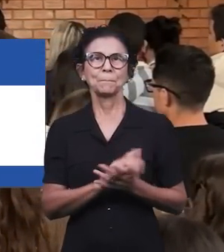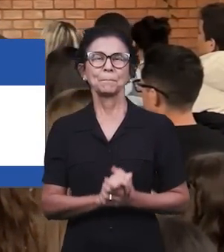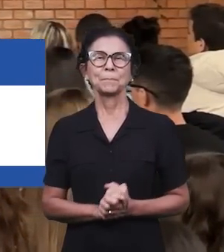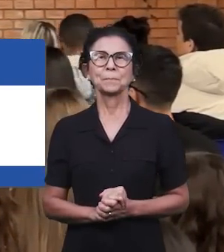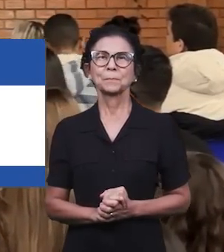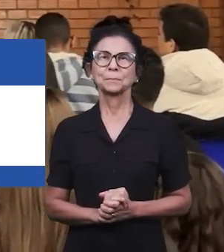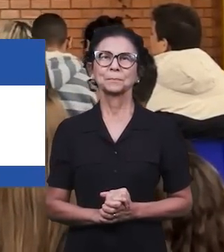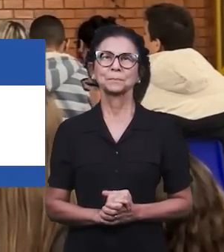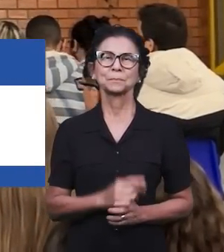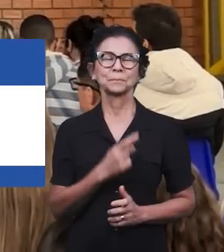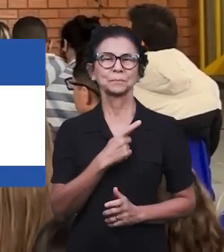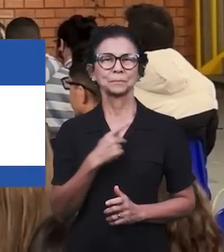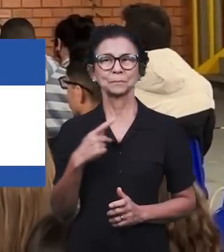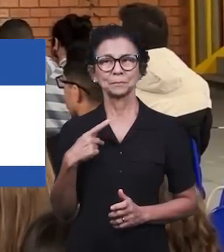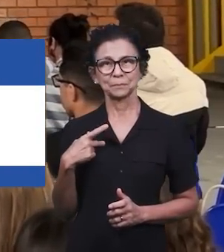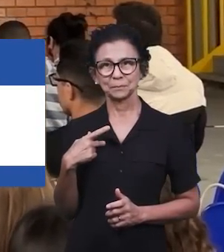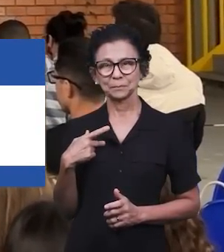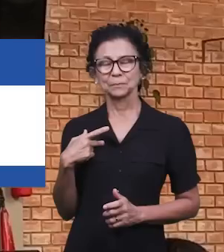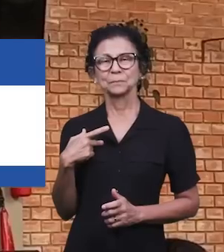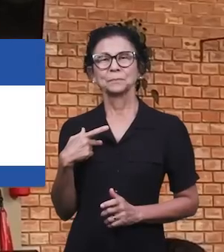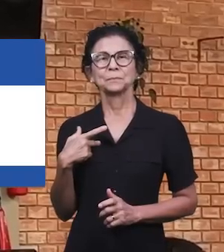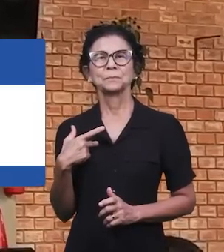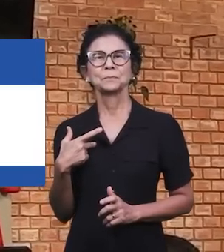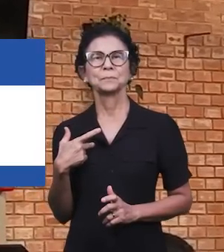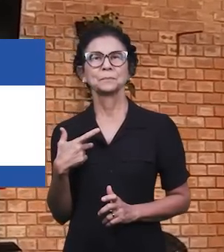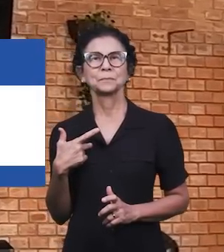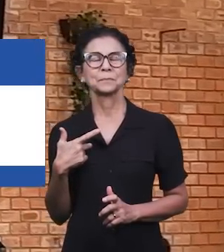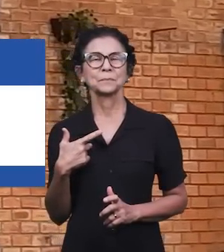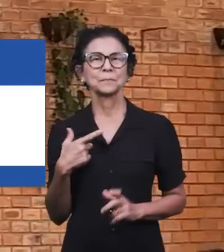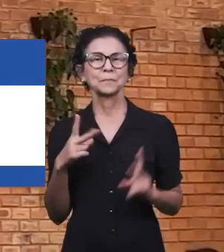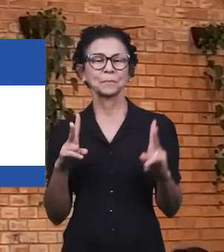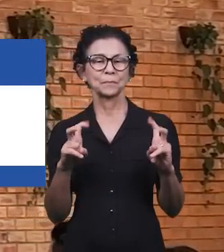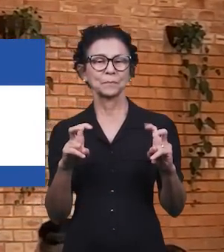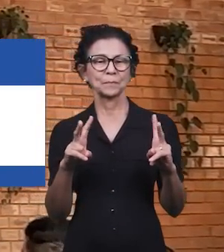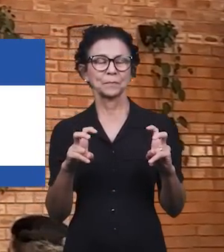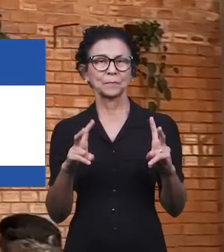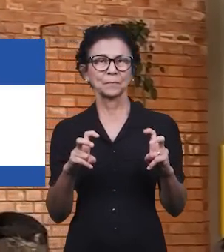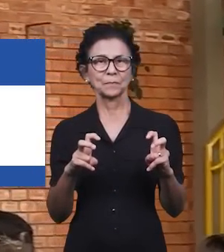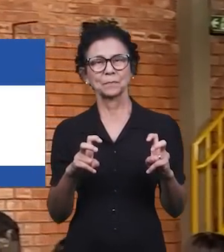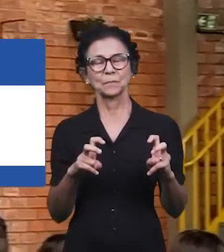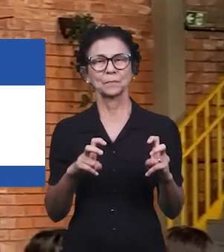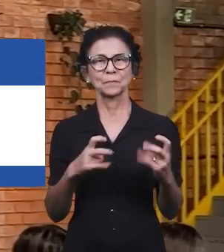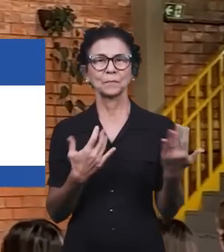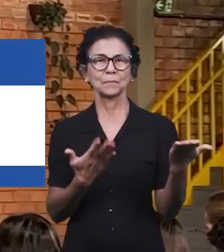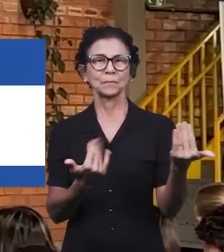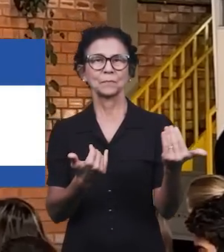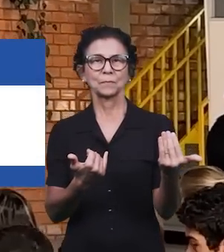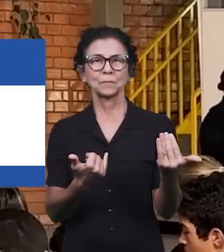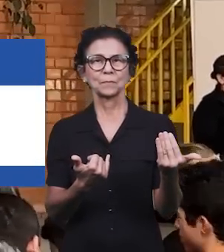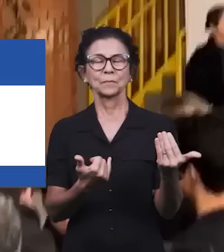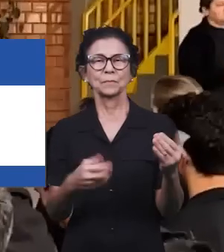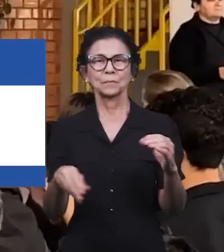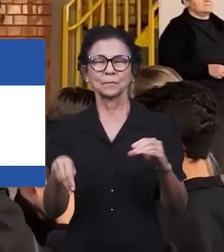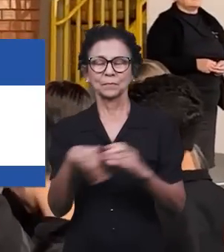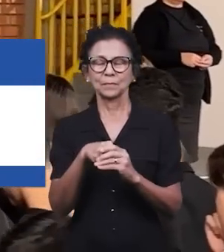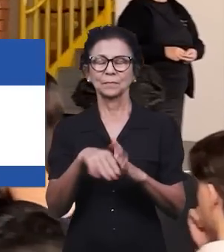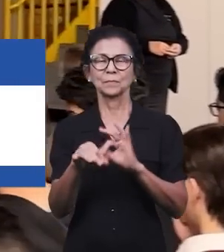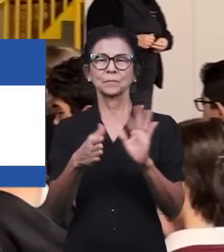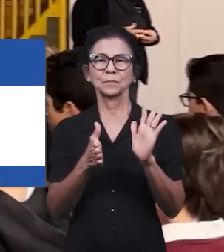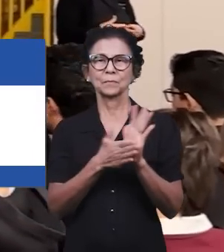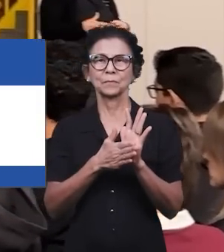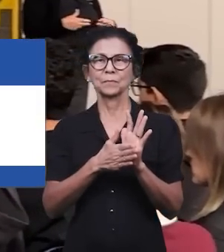vos fala, com a abordagem do jovem no centro do projeto do Senhor, buscando sempre a